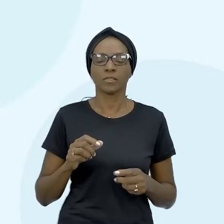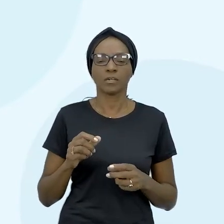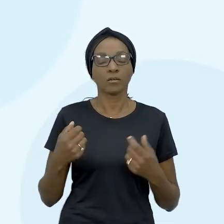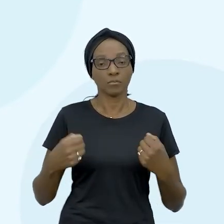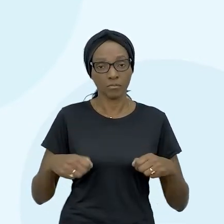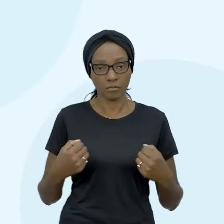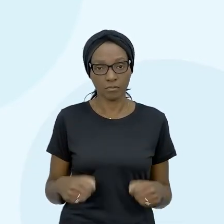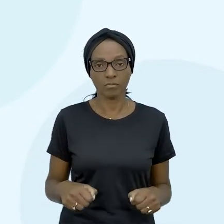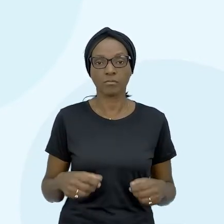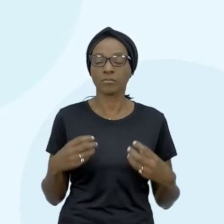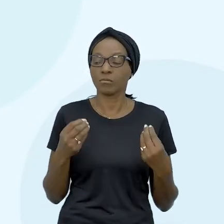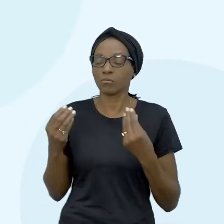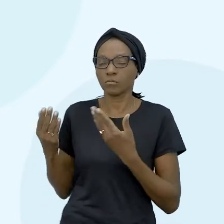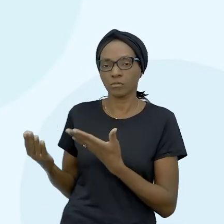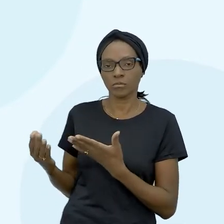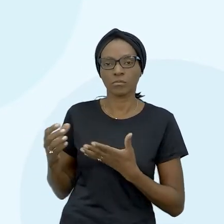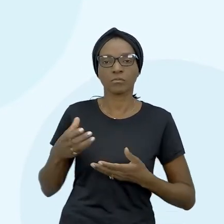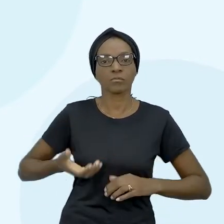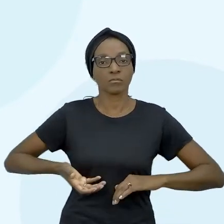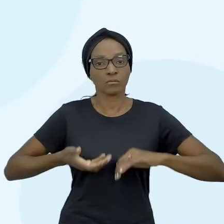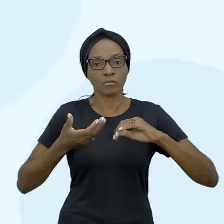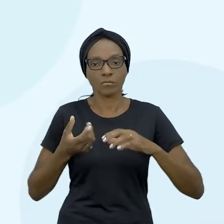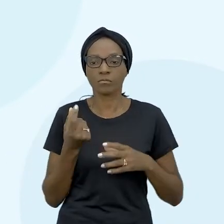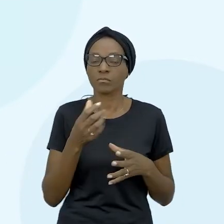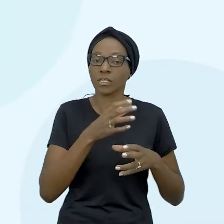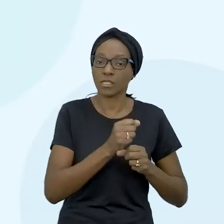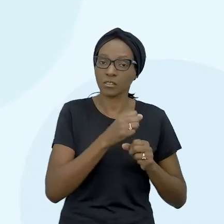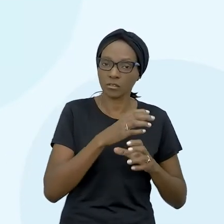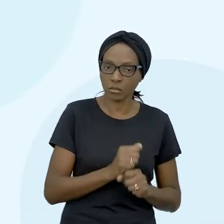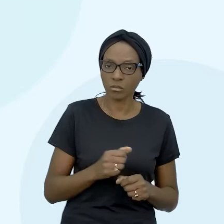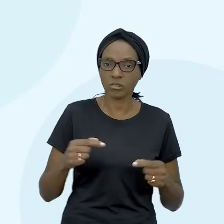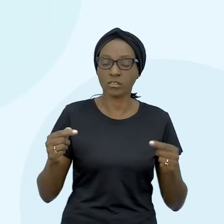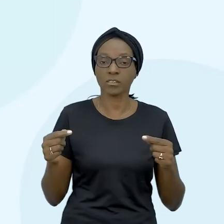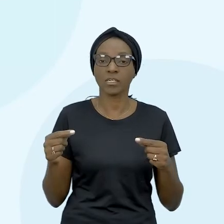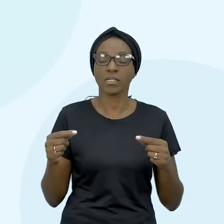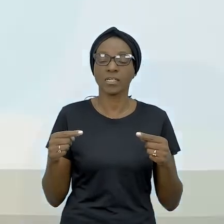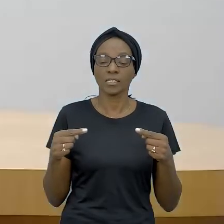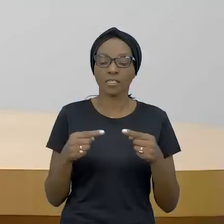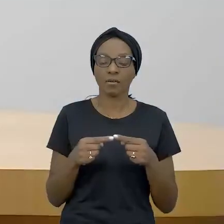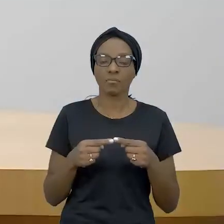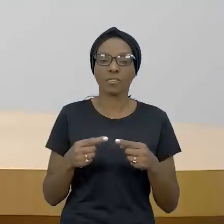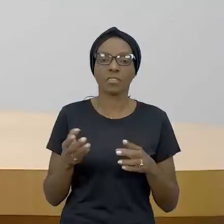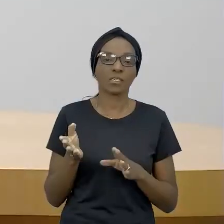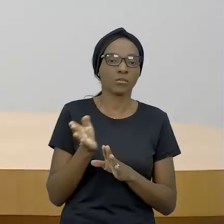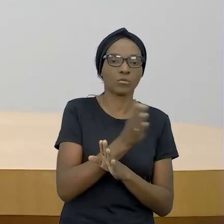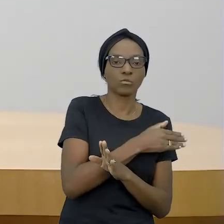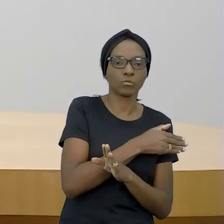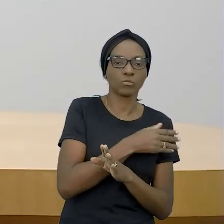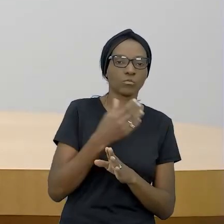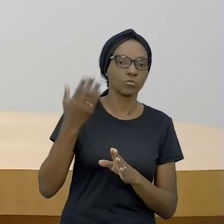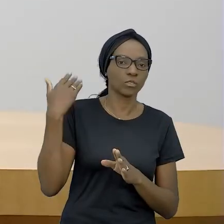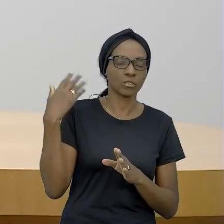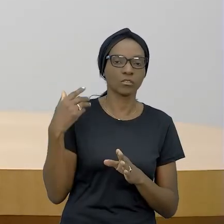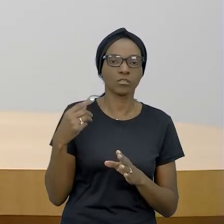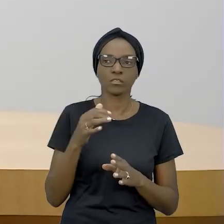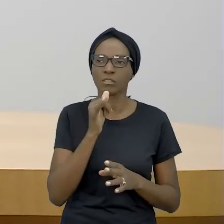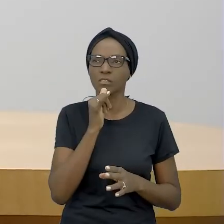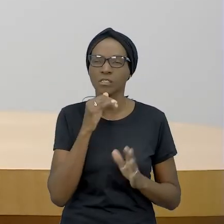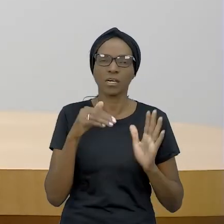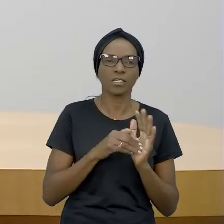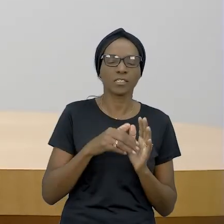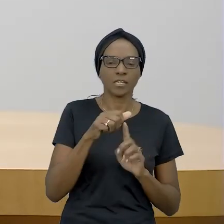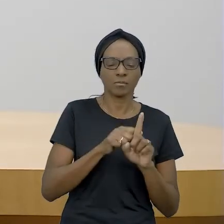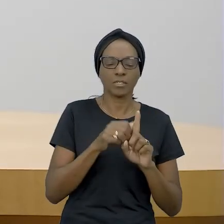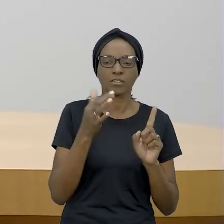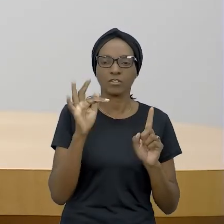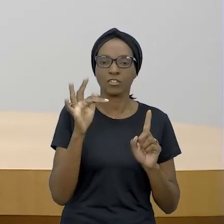contas referentes ao exercício anterior. Então, por exemplo, até fevereiro, né, de 2022,